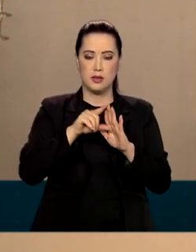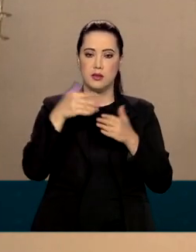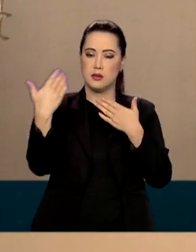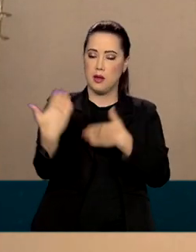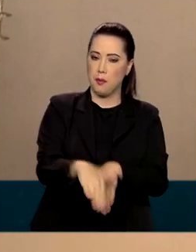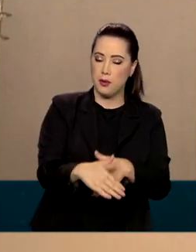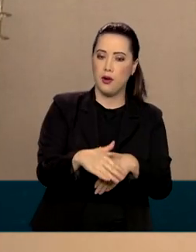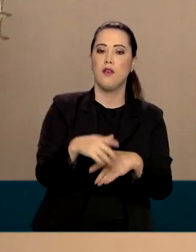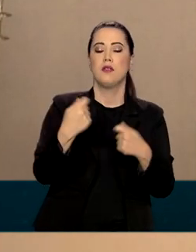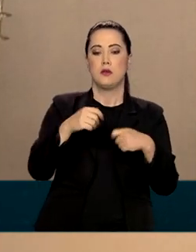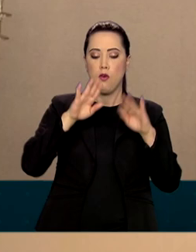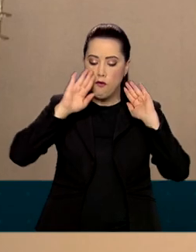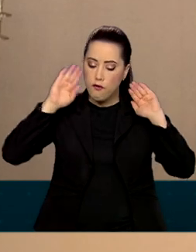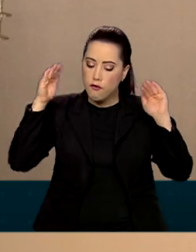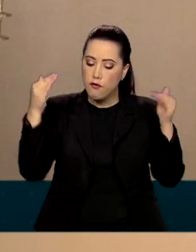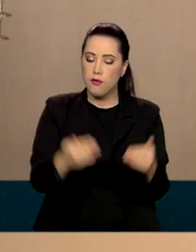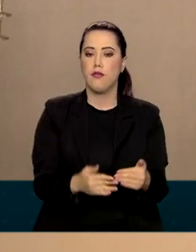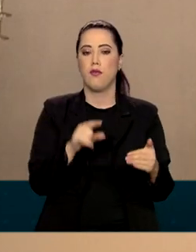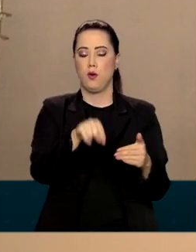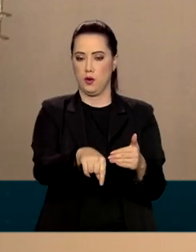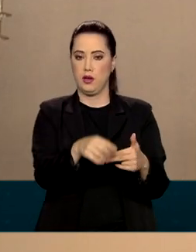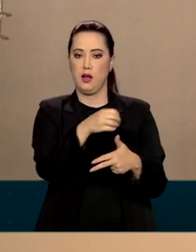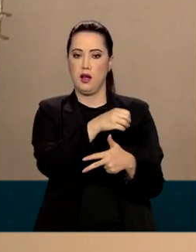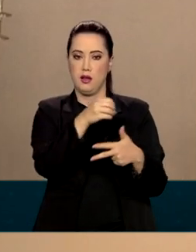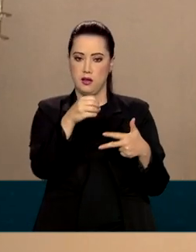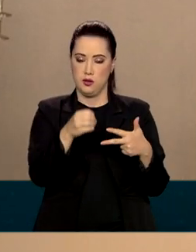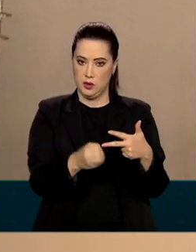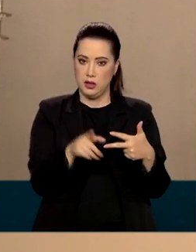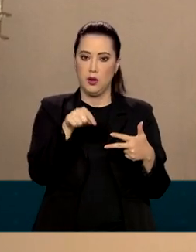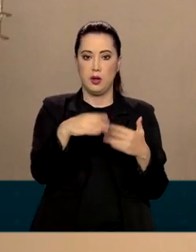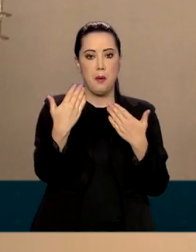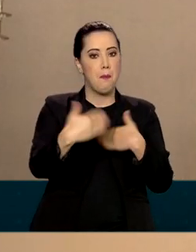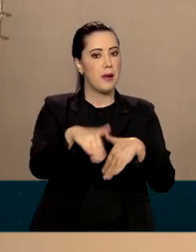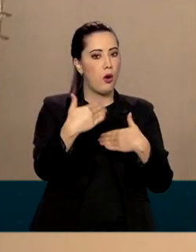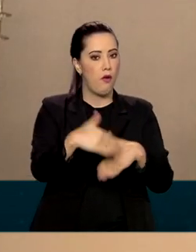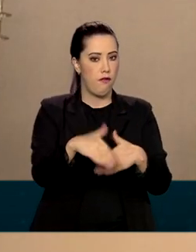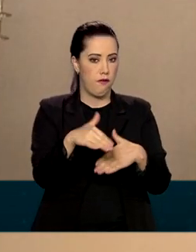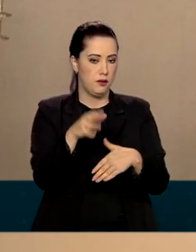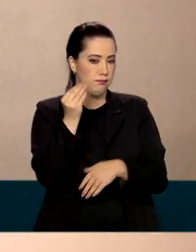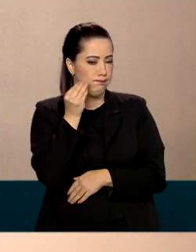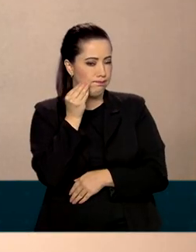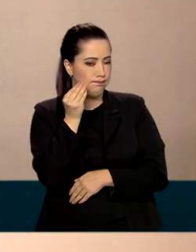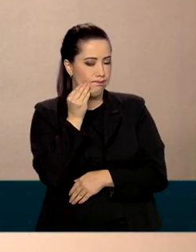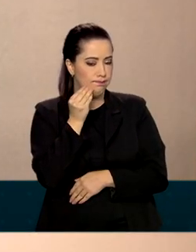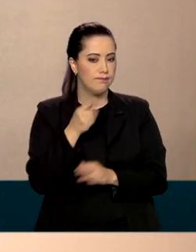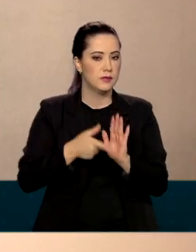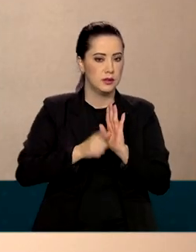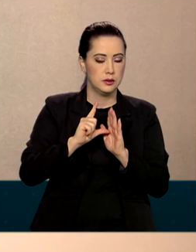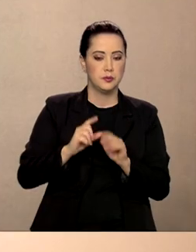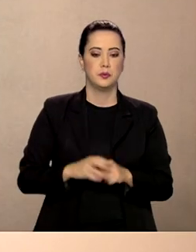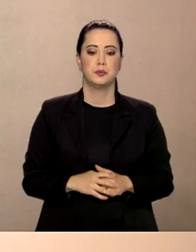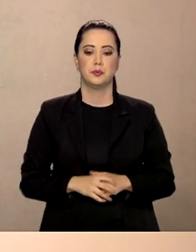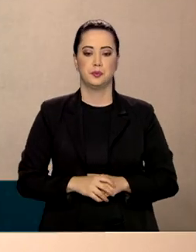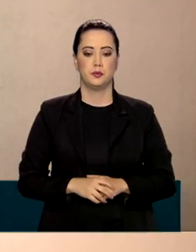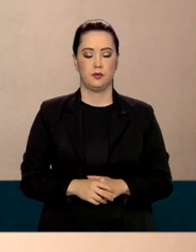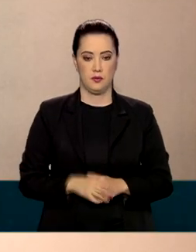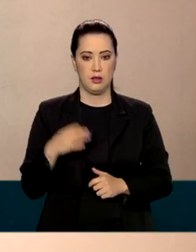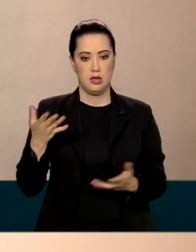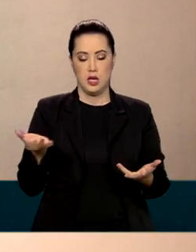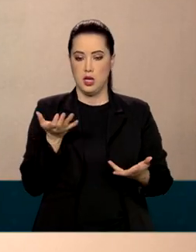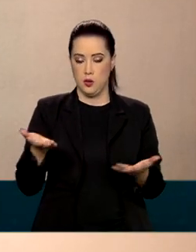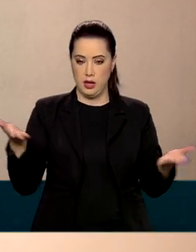provas, vai focar nos simulados liberados no aplicativo do Inep. Eu pretendo, nessa reta final,